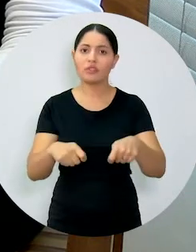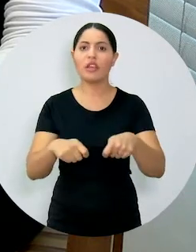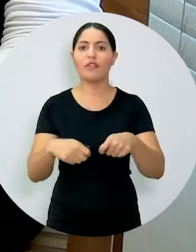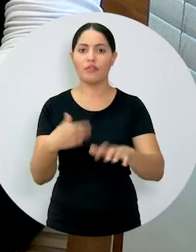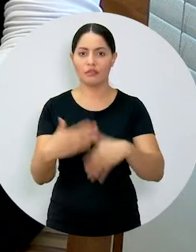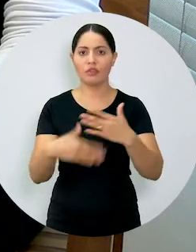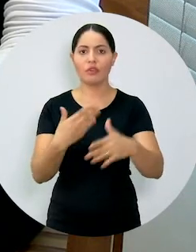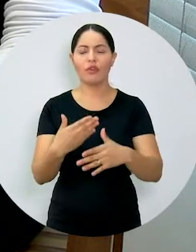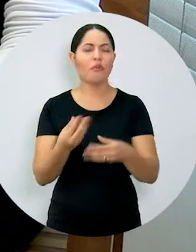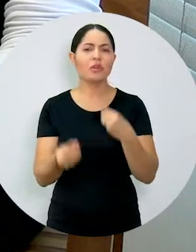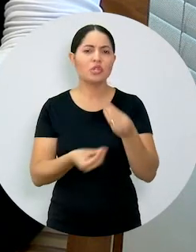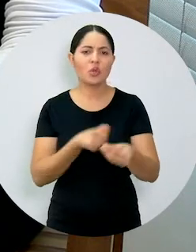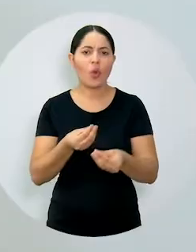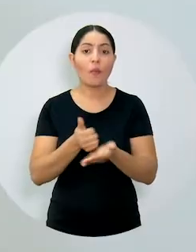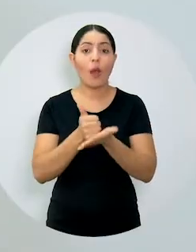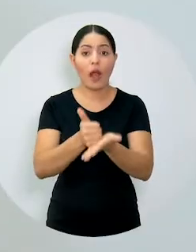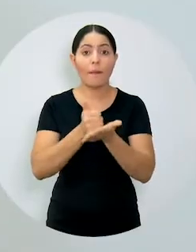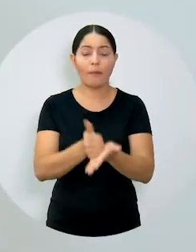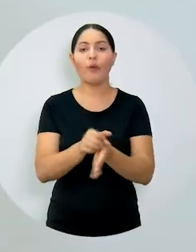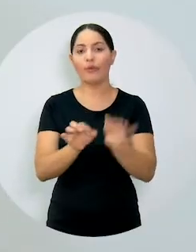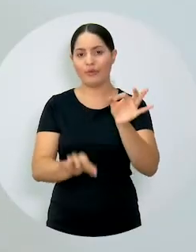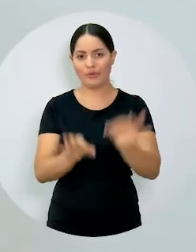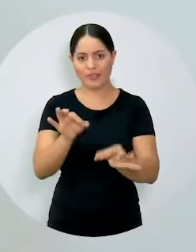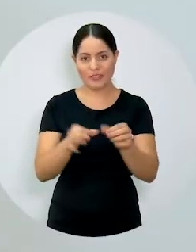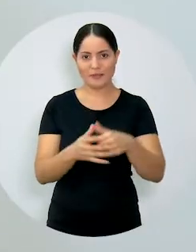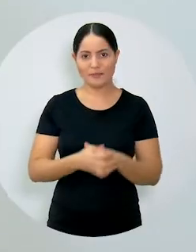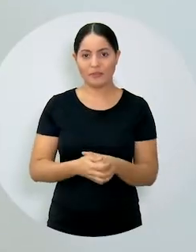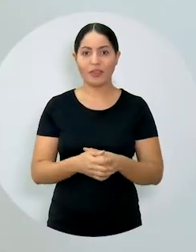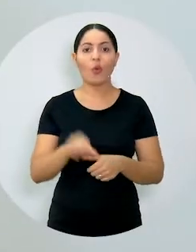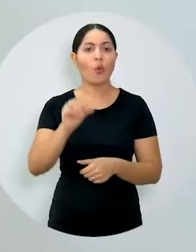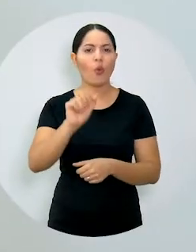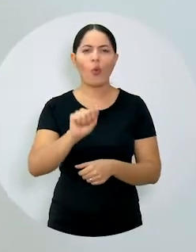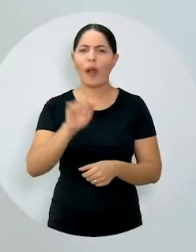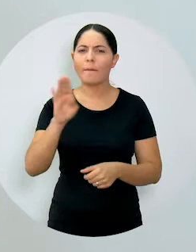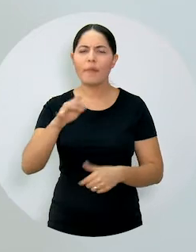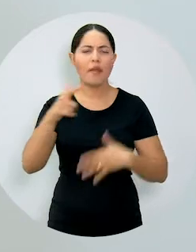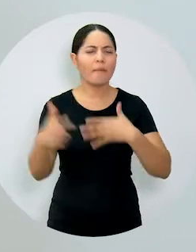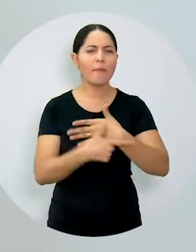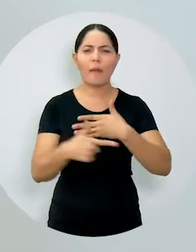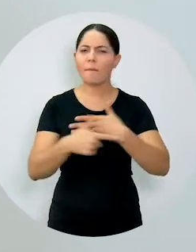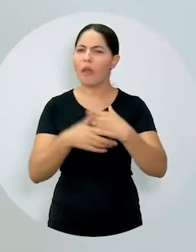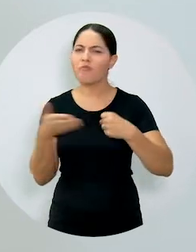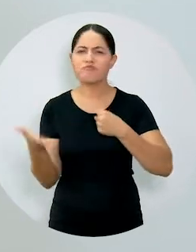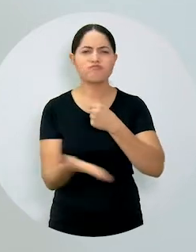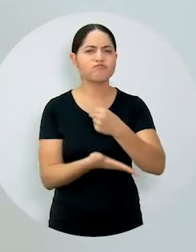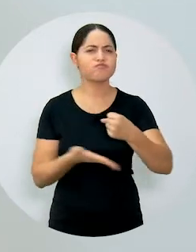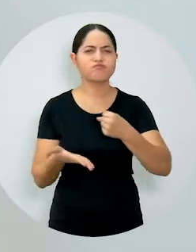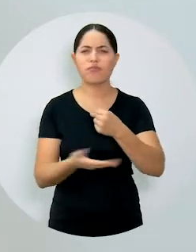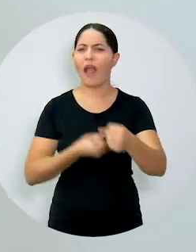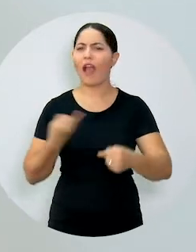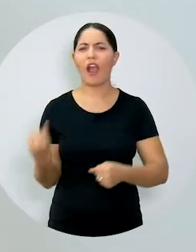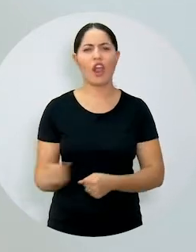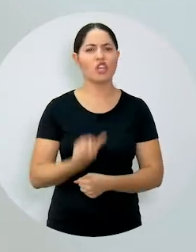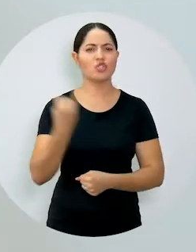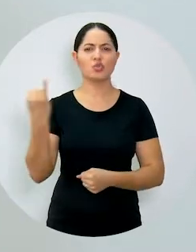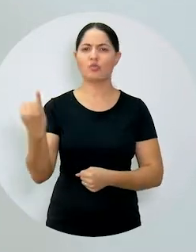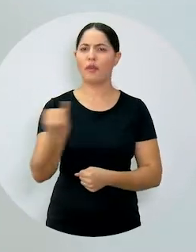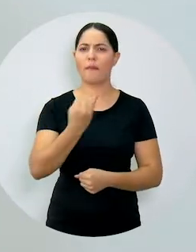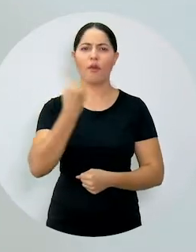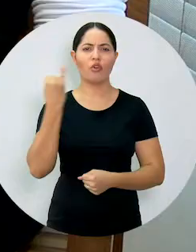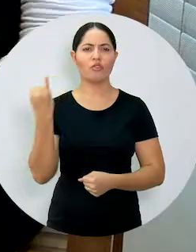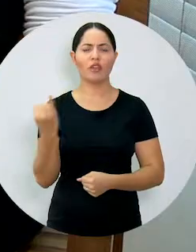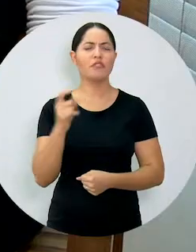por via da assistência judiciária. Ou seja, a Ordem dos Advogados tem um papel fundamental de paz social,